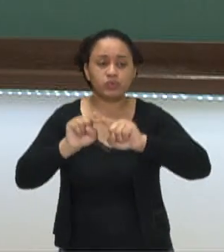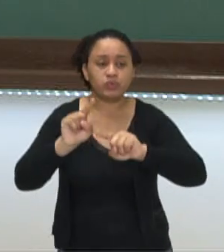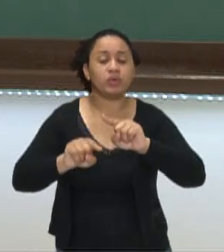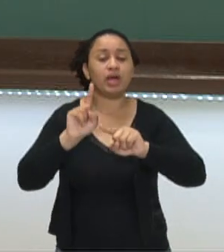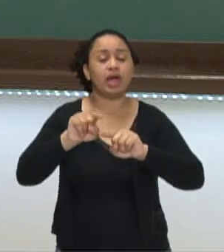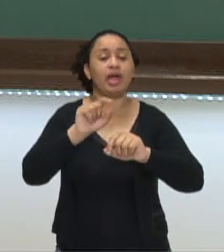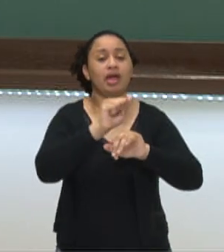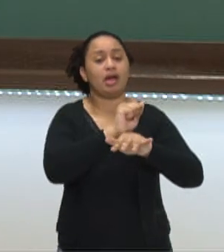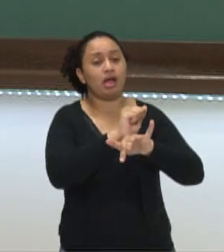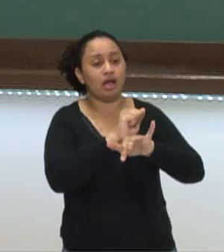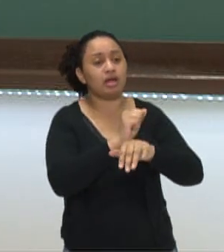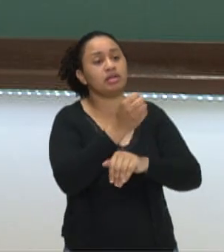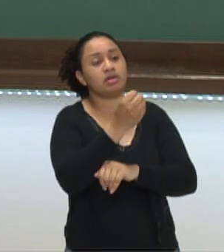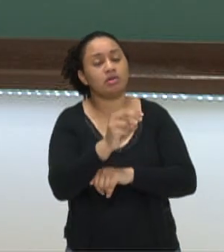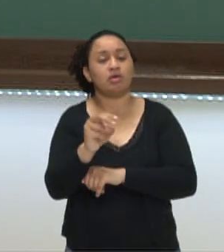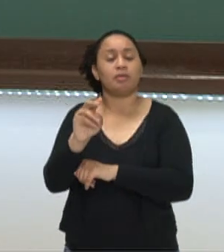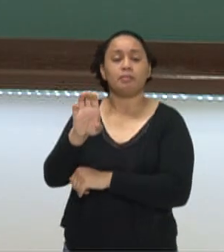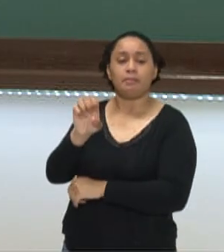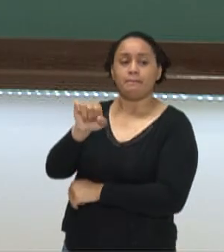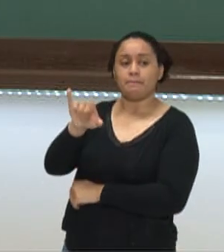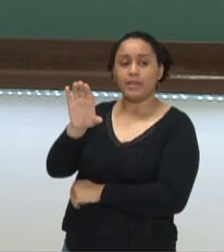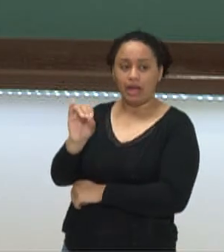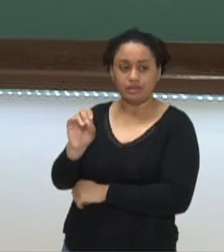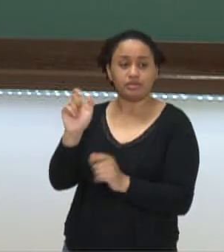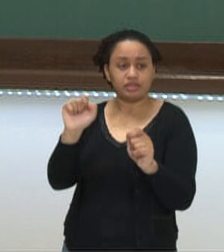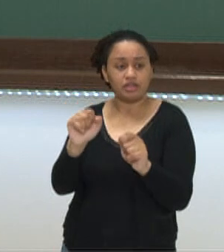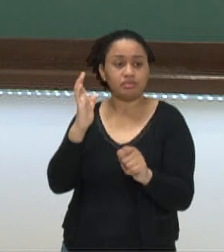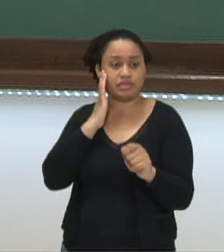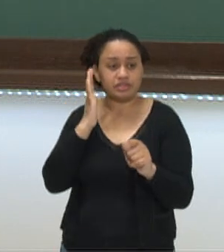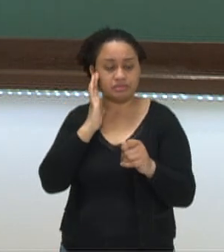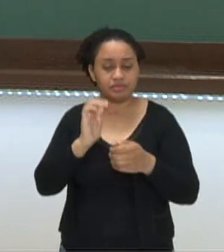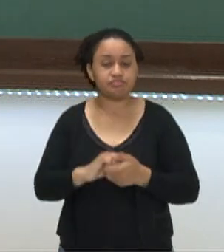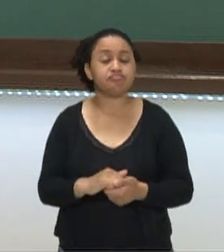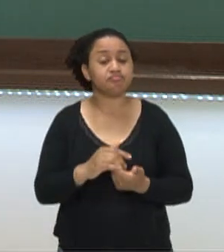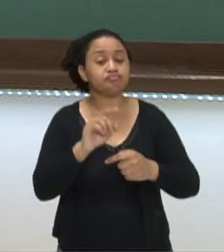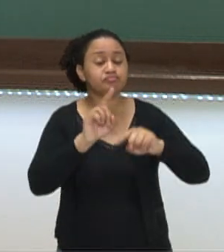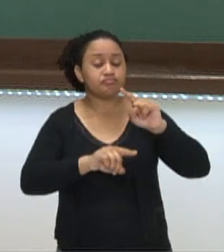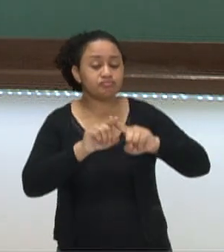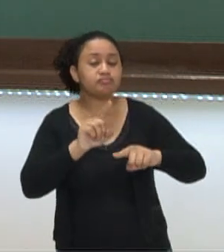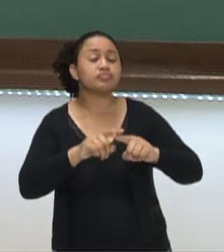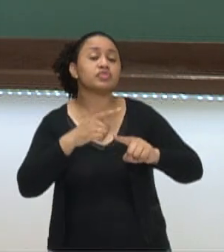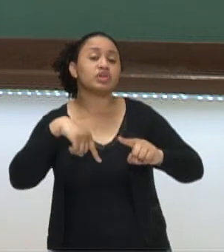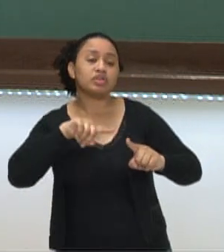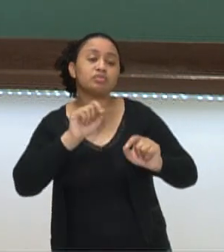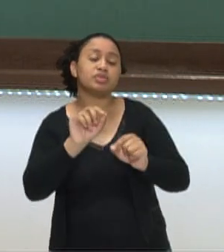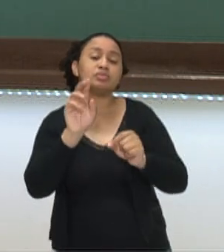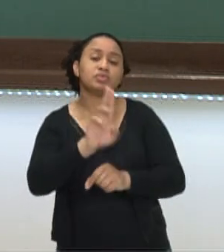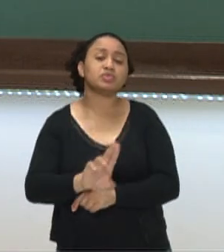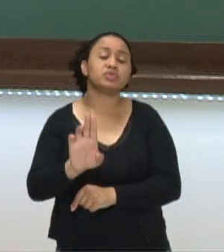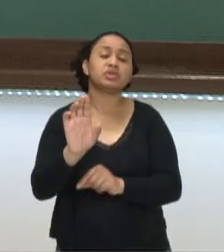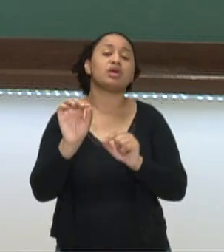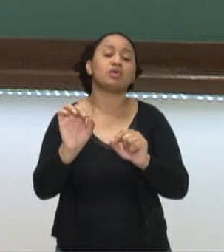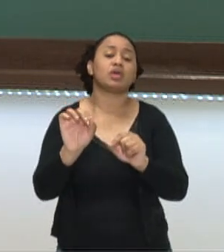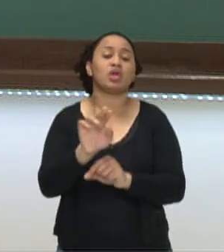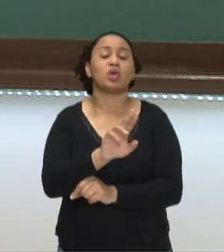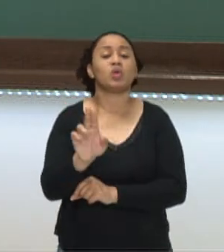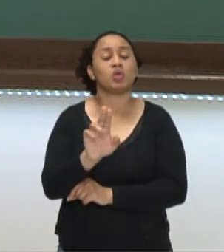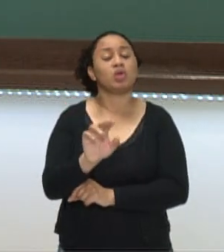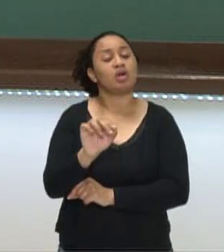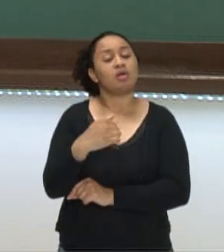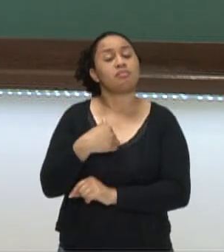ele é ácido ou ele é básico, tá? Esses produtos que a gente pode usar, eles são chamados